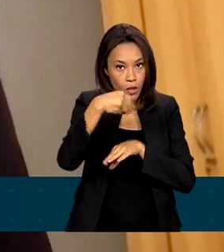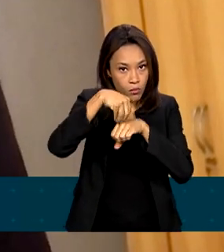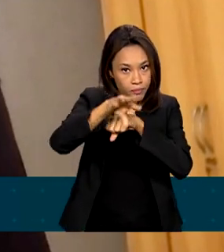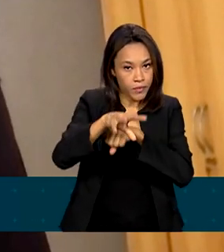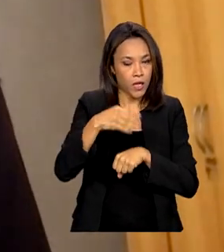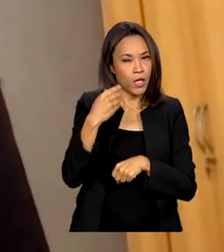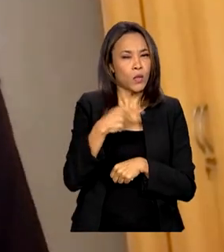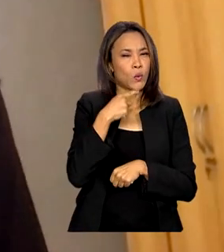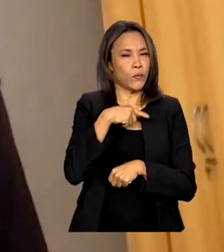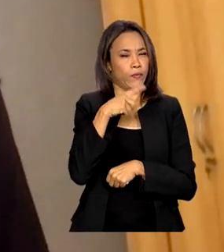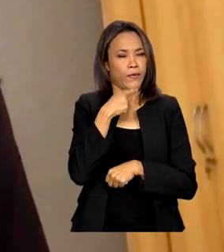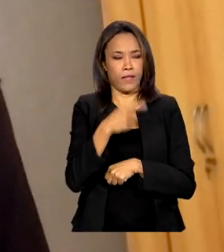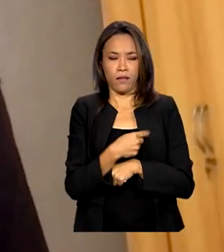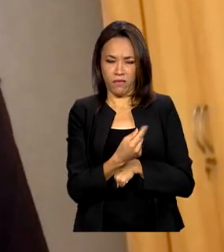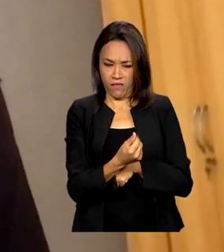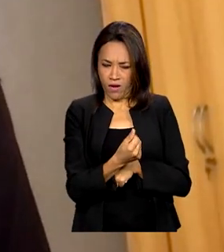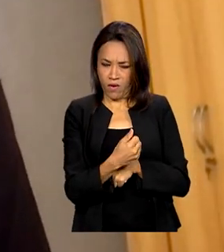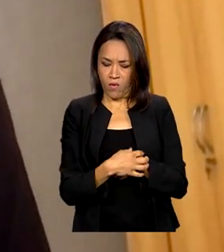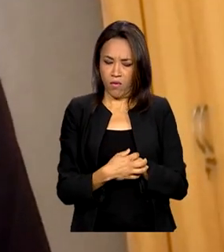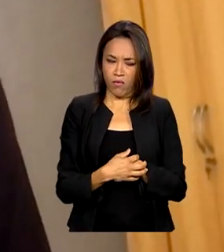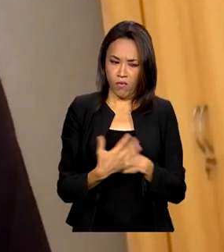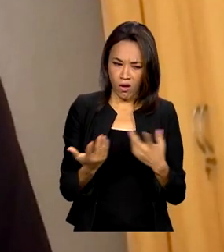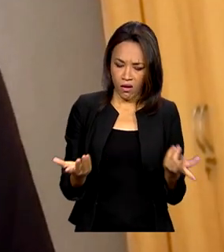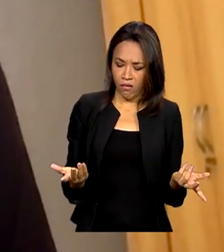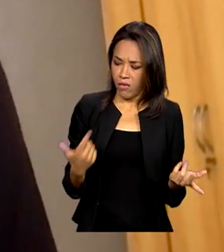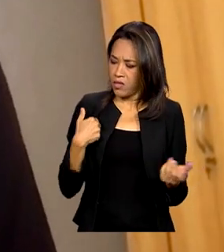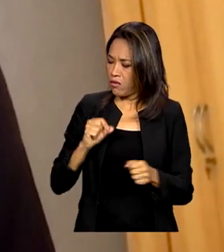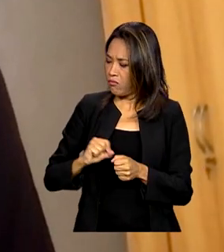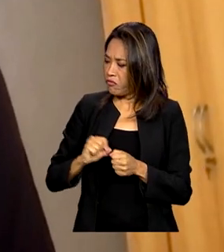duvidar de valores e grandes vantagens que você não tá esperando